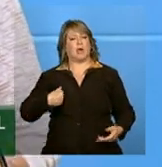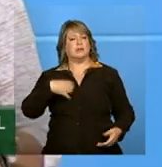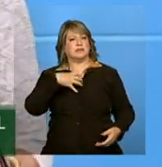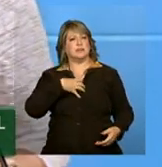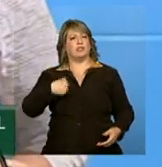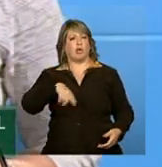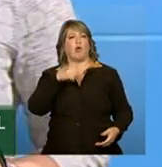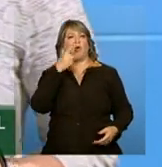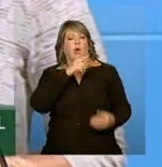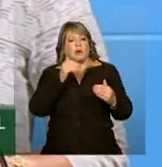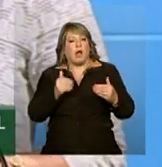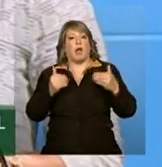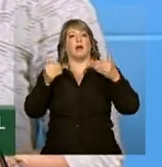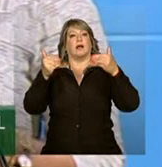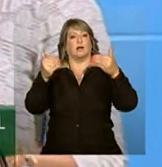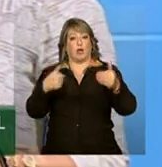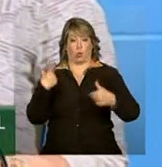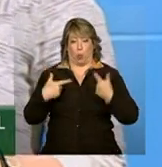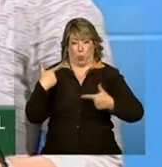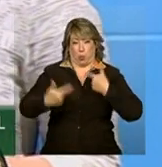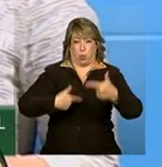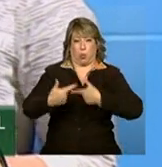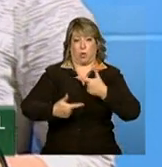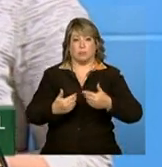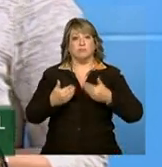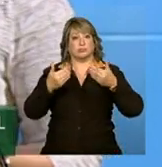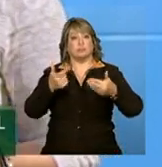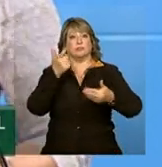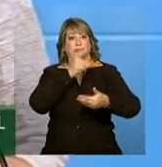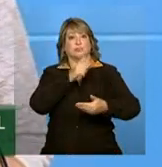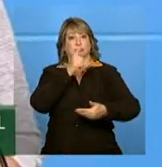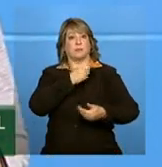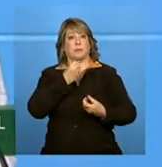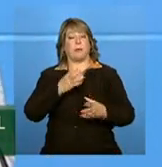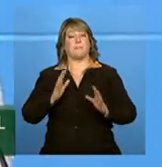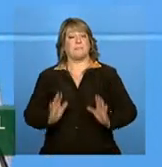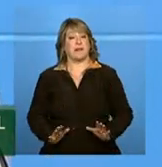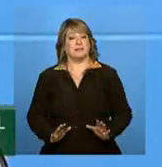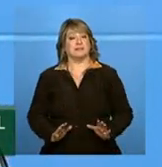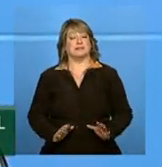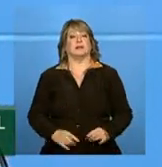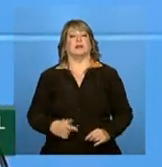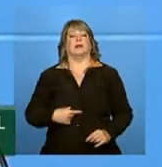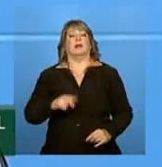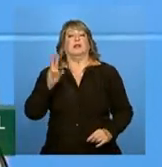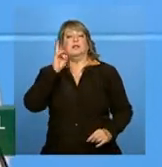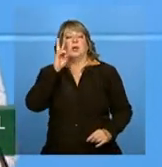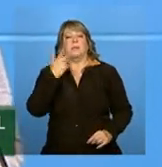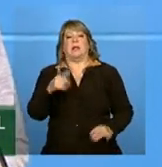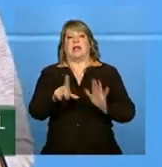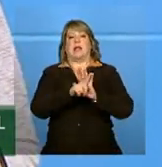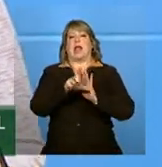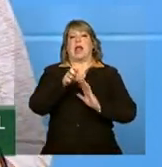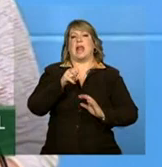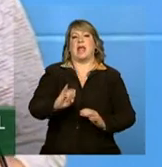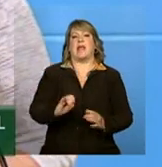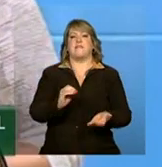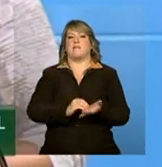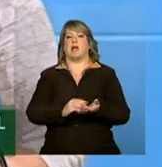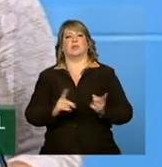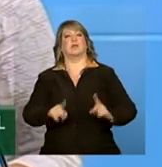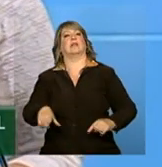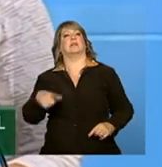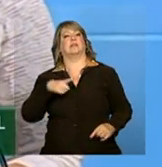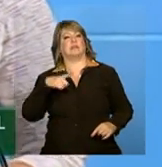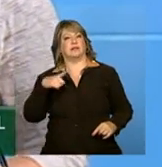uma fase nova de nossa luta. Em algumas instâncias, não é mais a questão da legislação e nem de cartas internacionais que